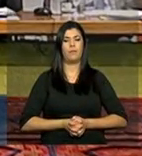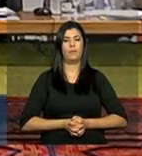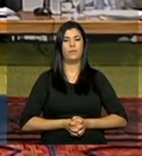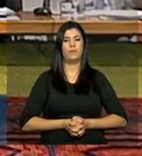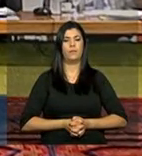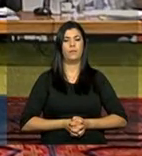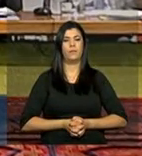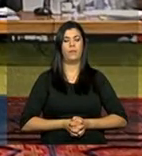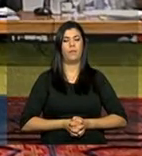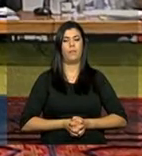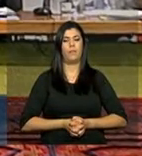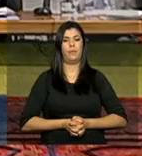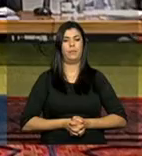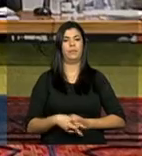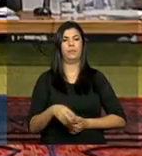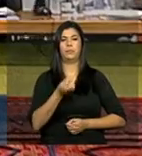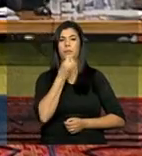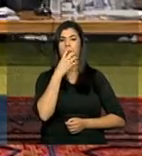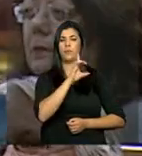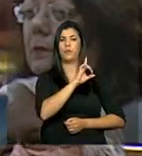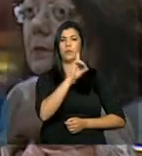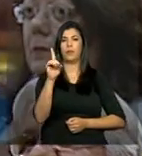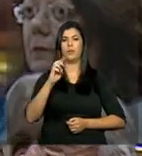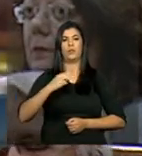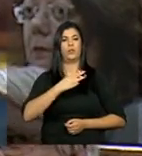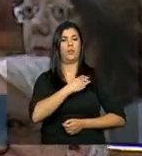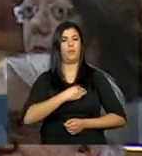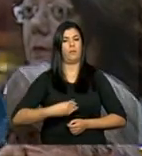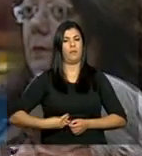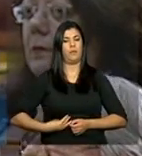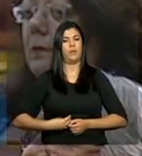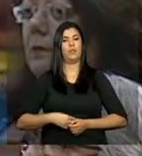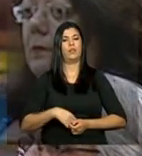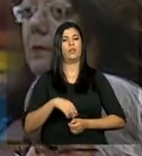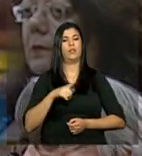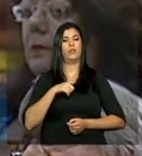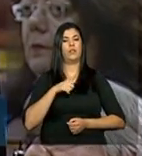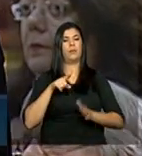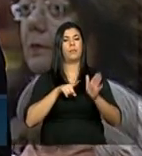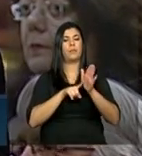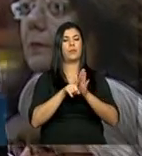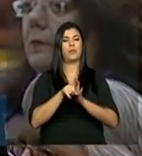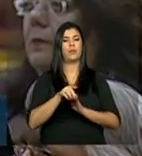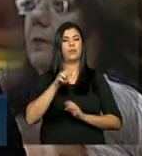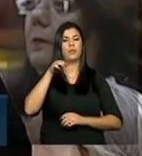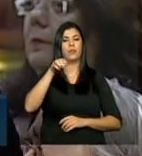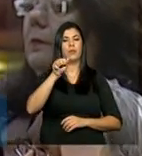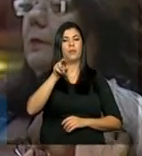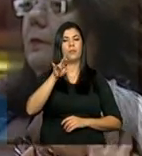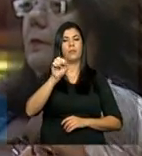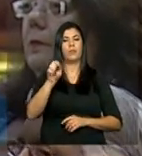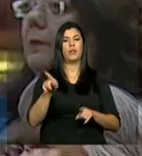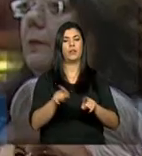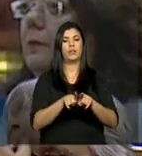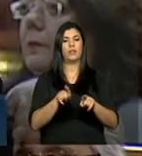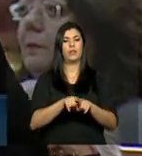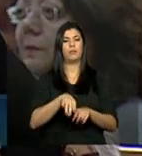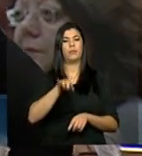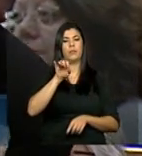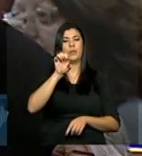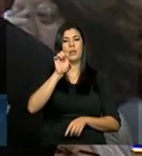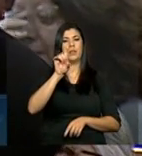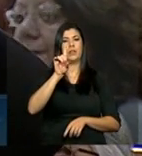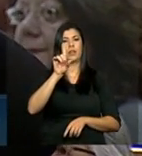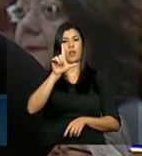Bom dia, ministros. A minha pergunta é para o secretário Márcio Holland e para o ministro de Minas e Energia, Edson Lobão. O